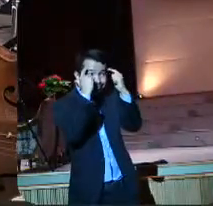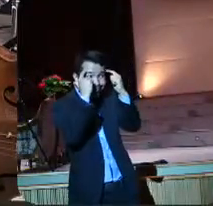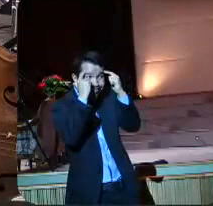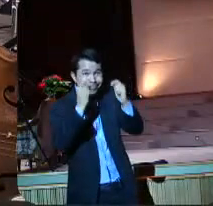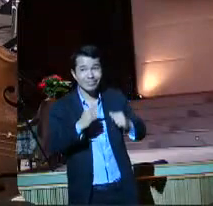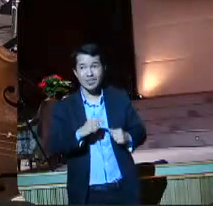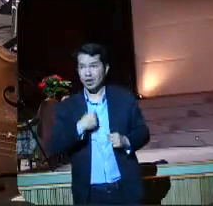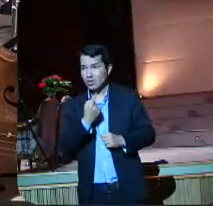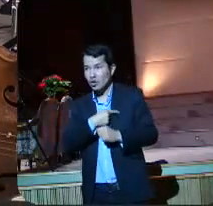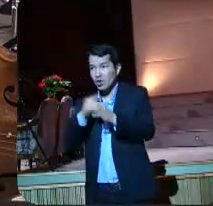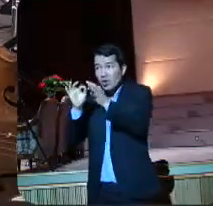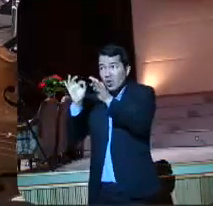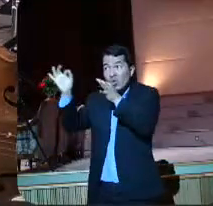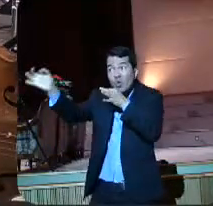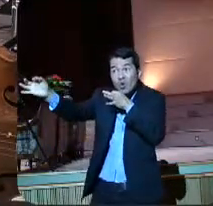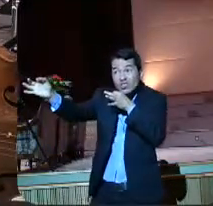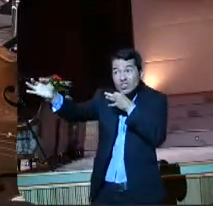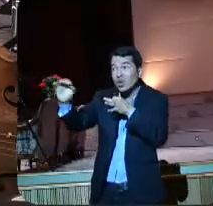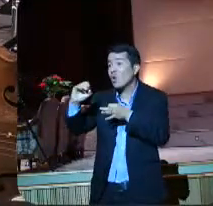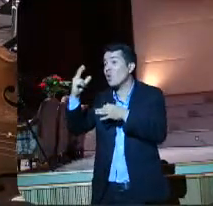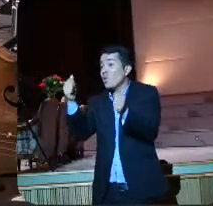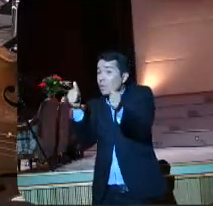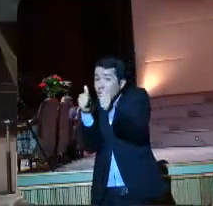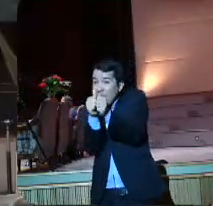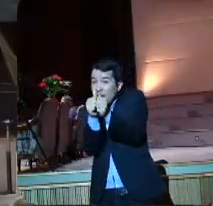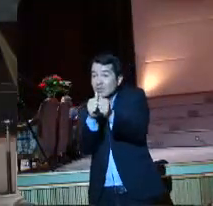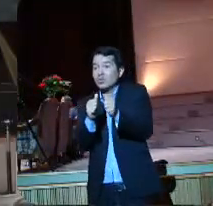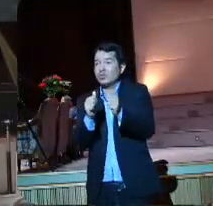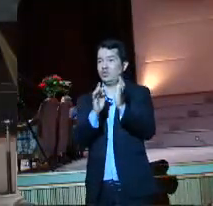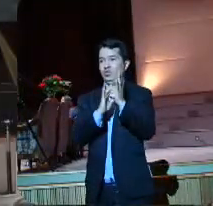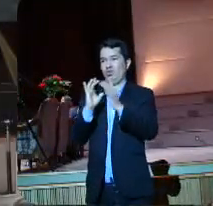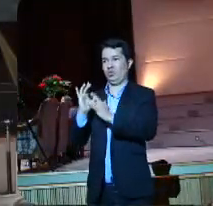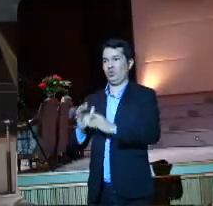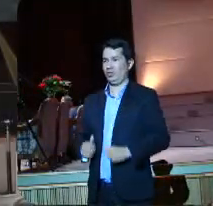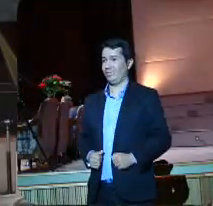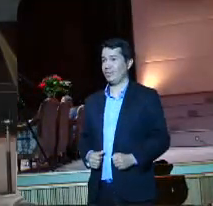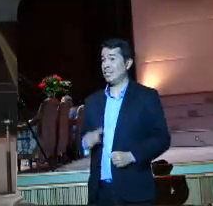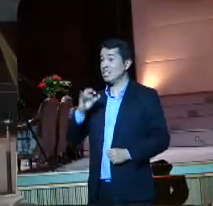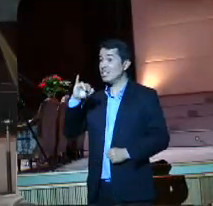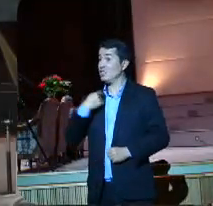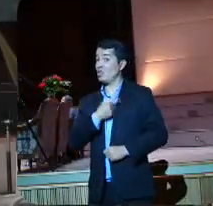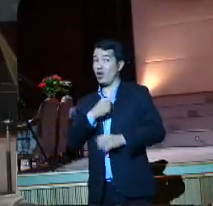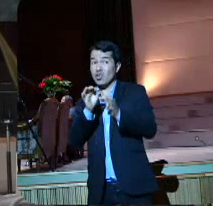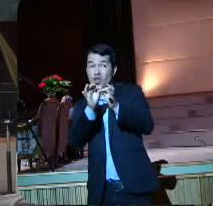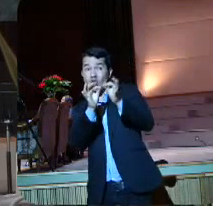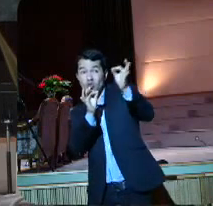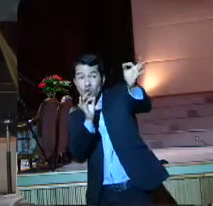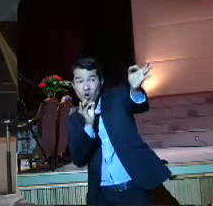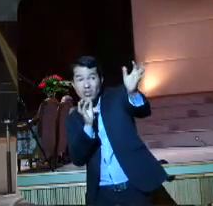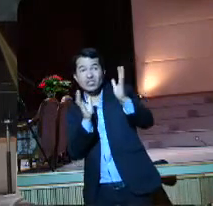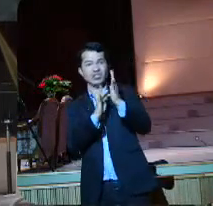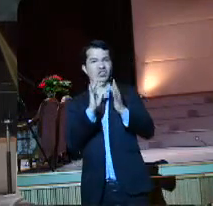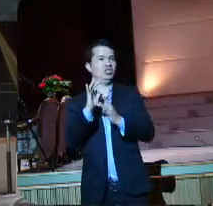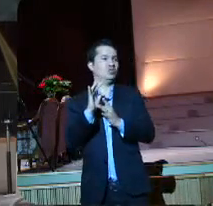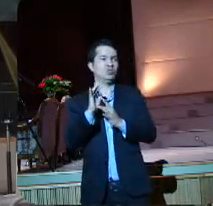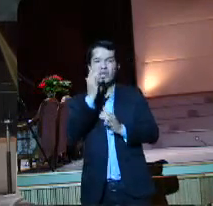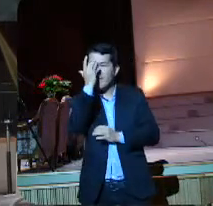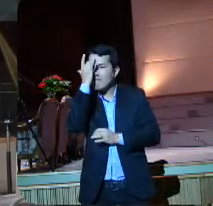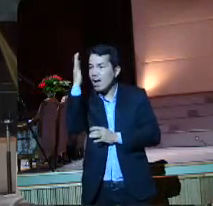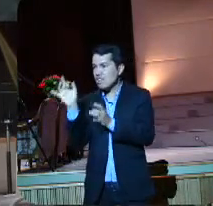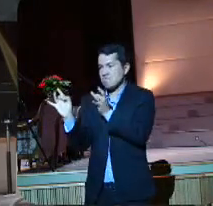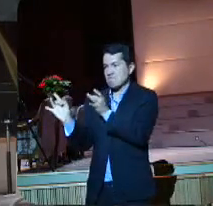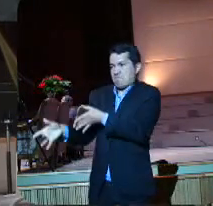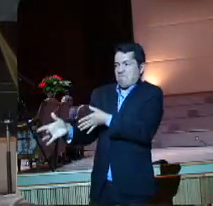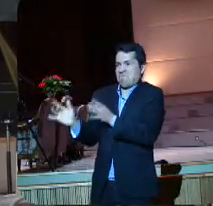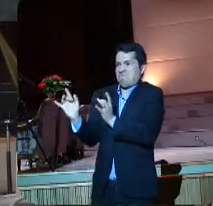um convite para negar a Jesus a qualquer momento. Jesus mesmo ensinou essa